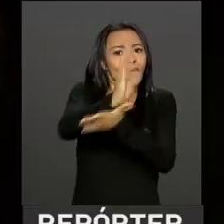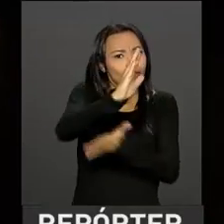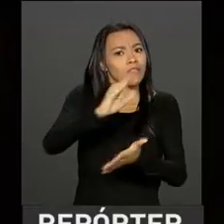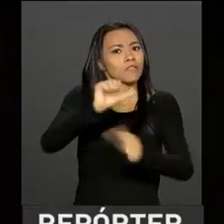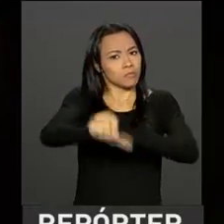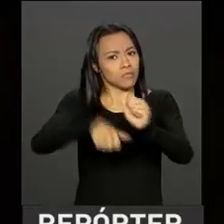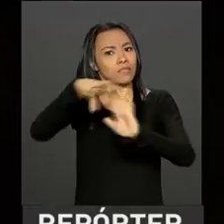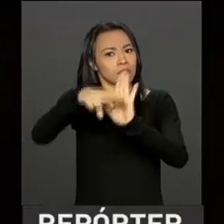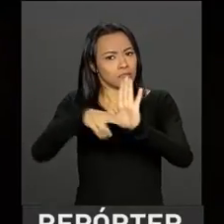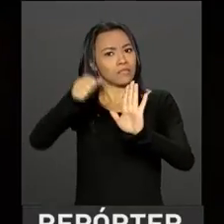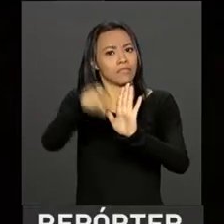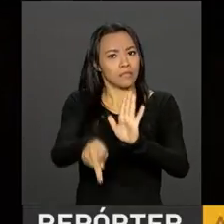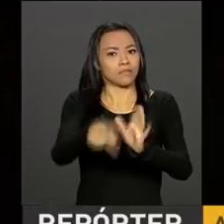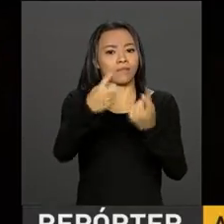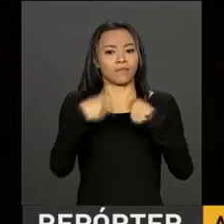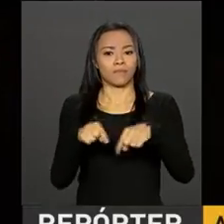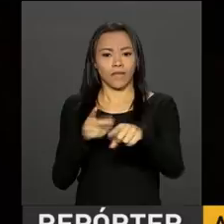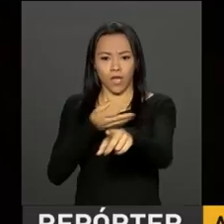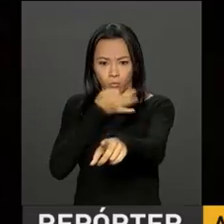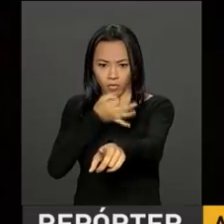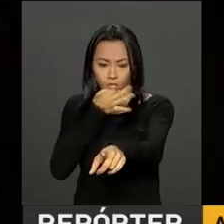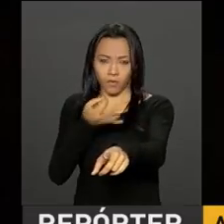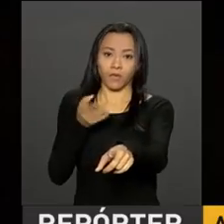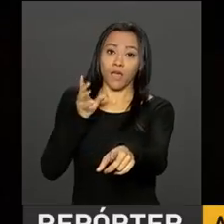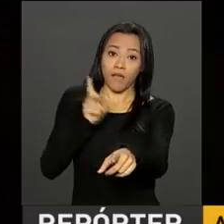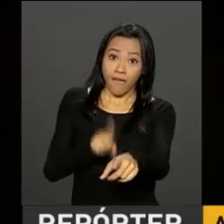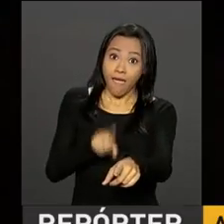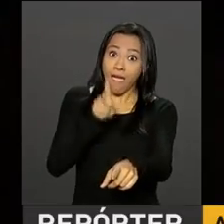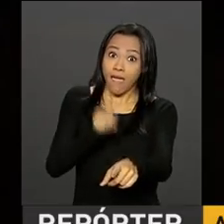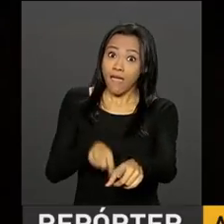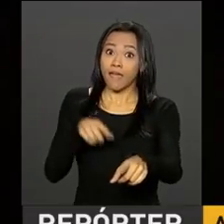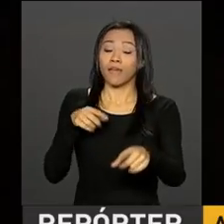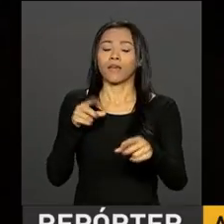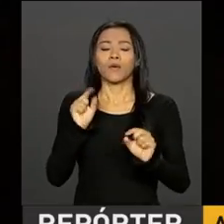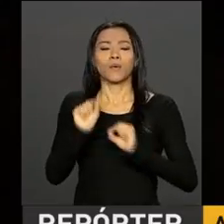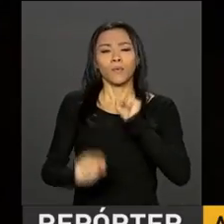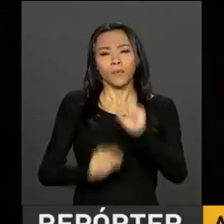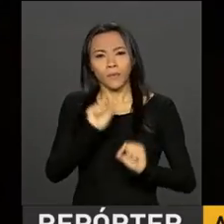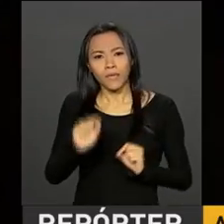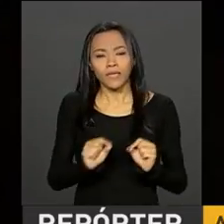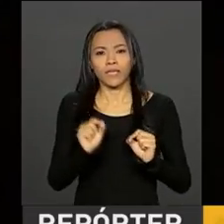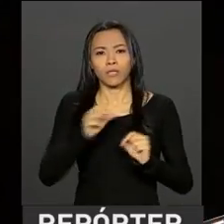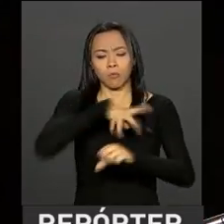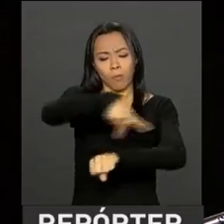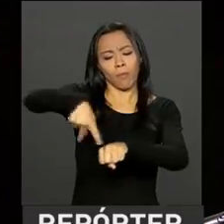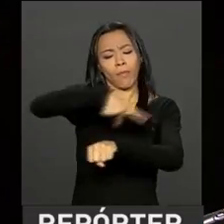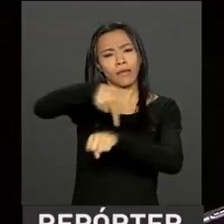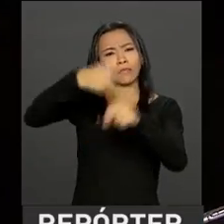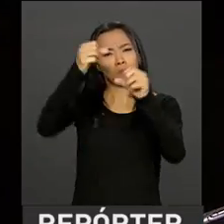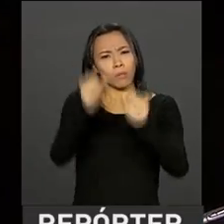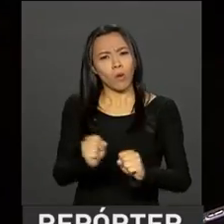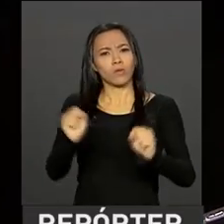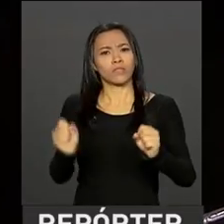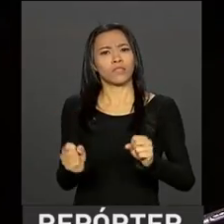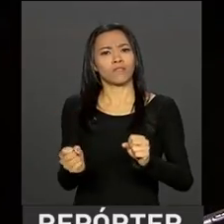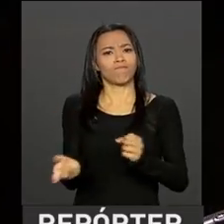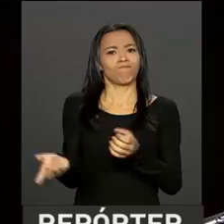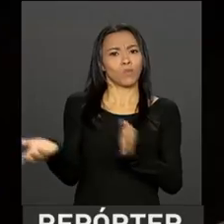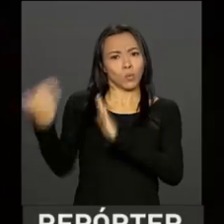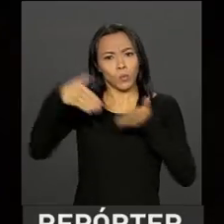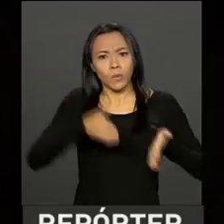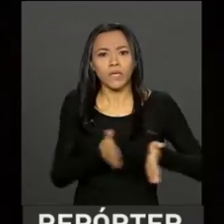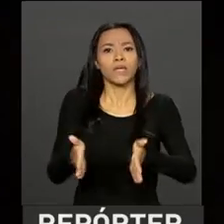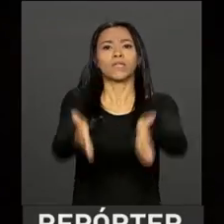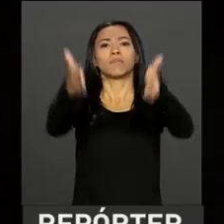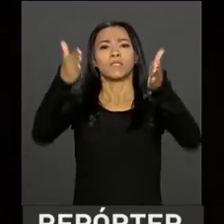ela será ás em 2000 divisor de águas de águas para que o país possa retomar o caminho do crescimento